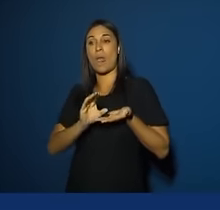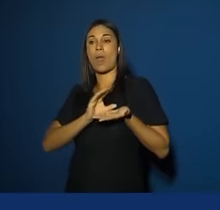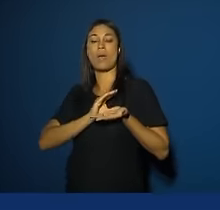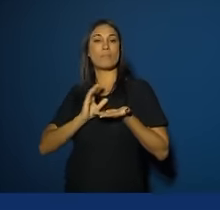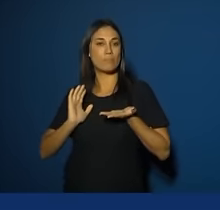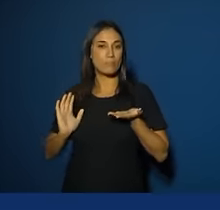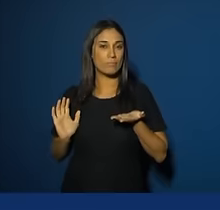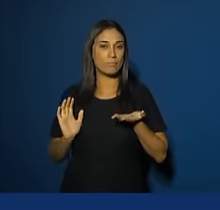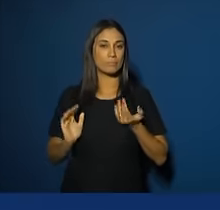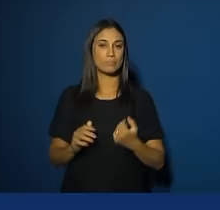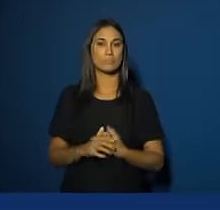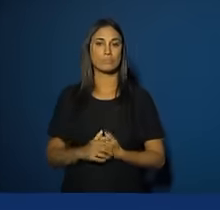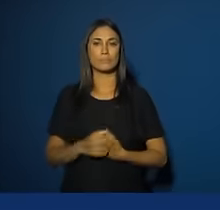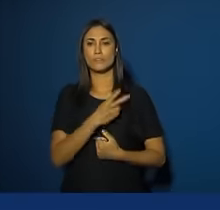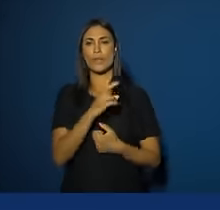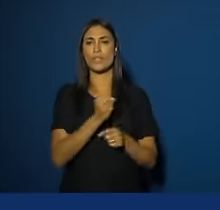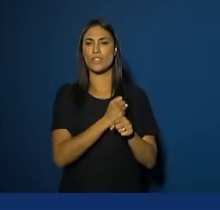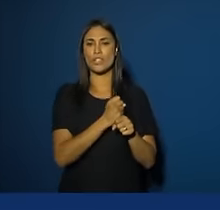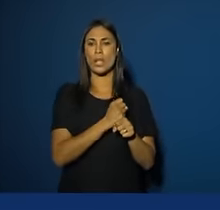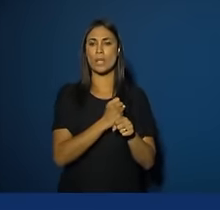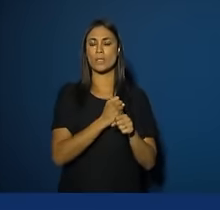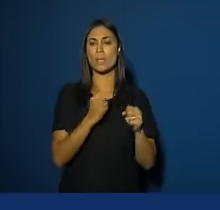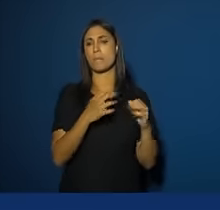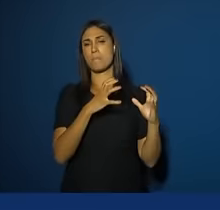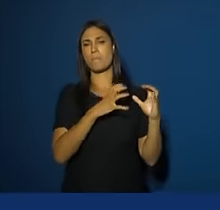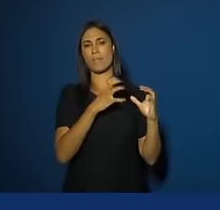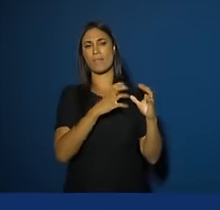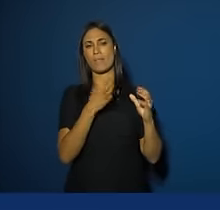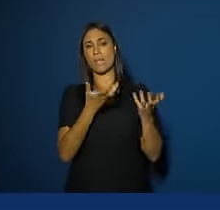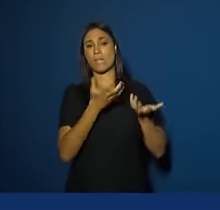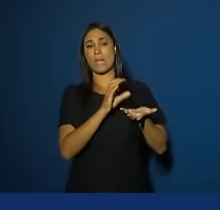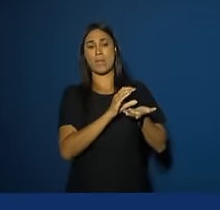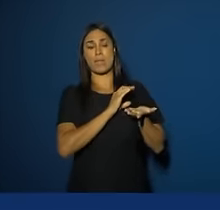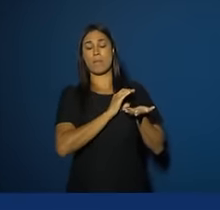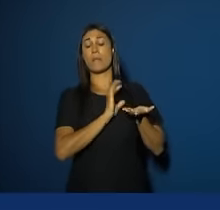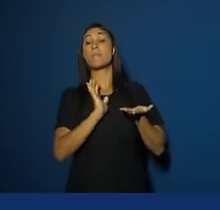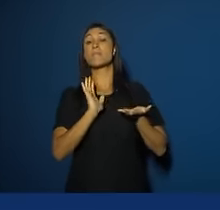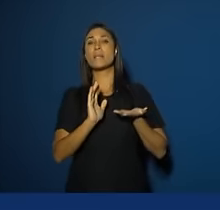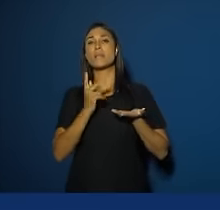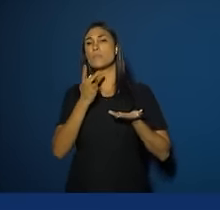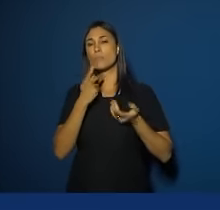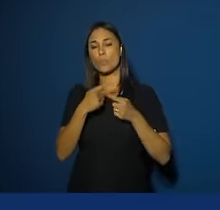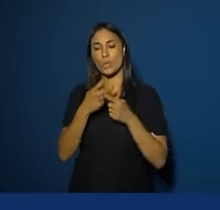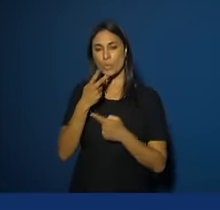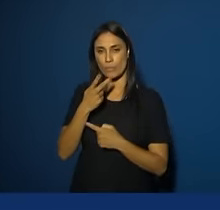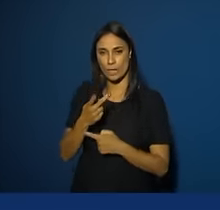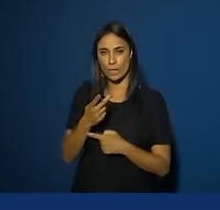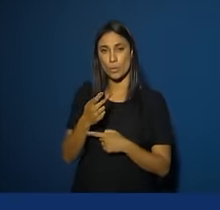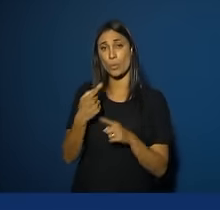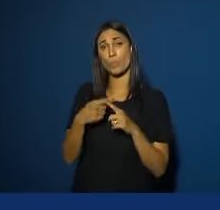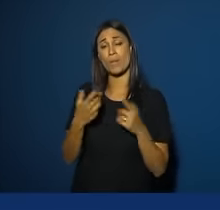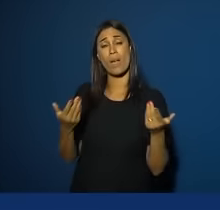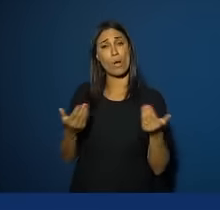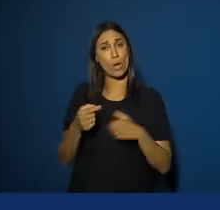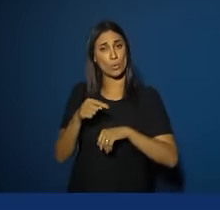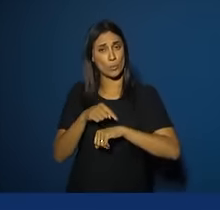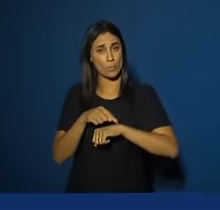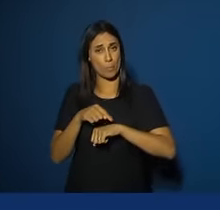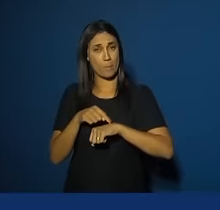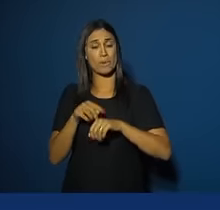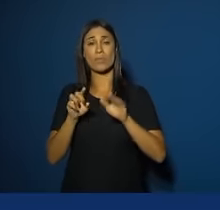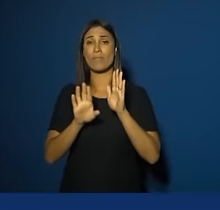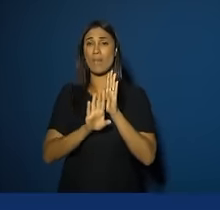É impressionante. Assim, há 20 anos atrás, os caras brigavam porque não queriam receber ação. Mas por que eu estou falando tudo isso? Porque, pessoal, no momento que a AI